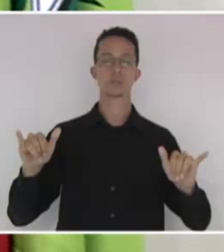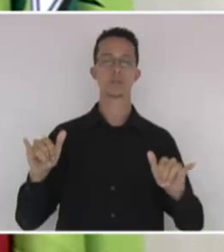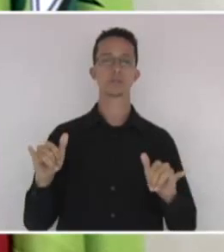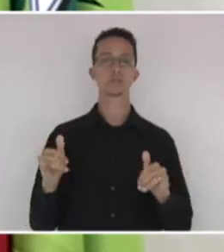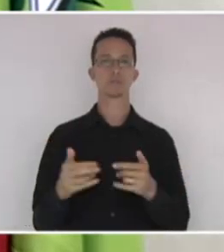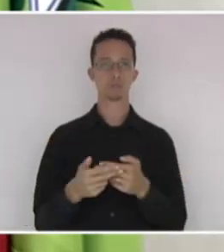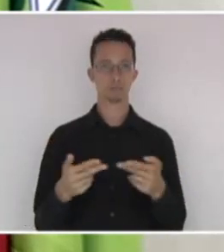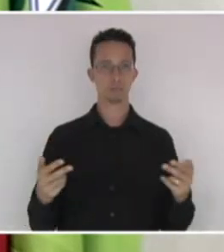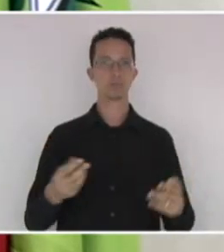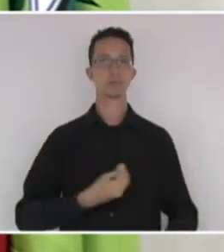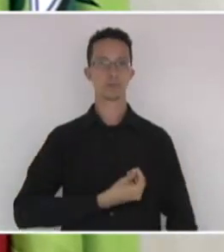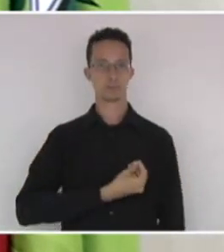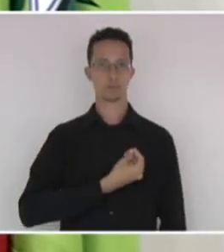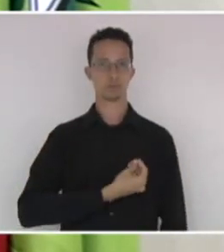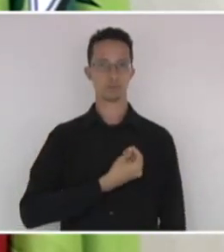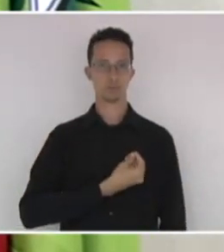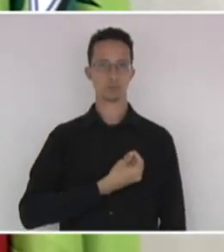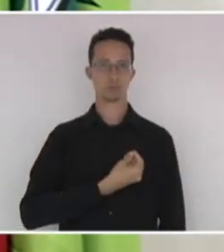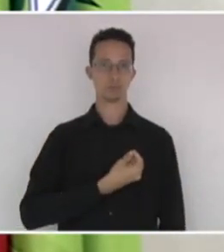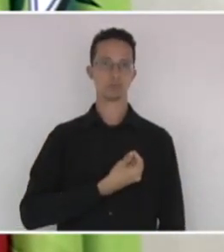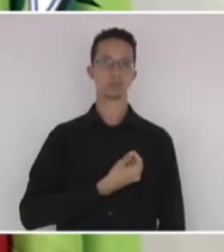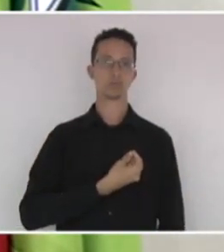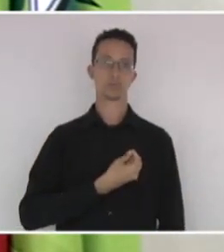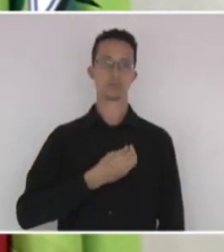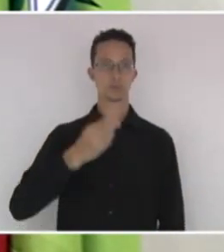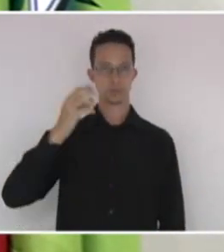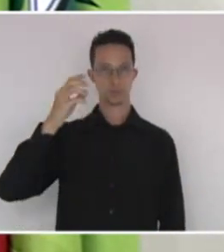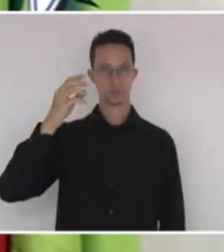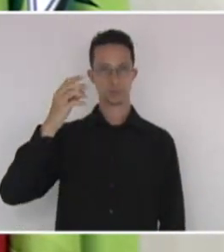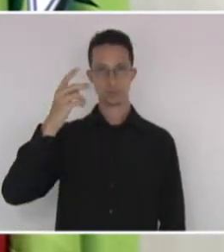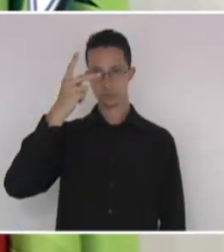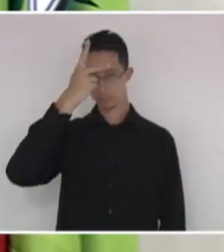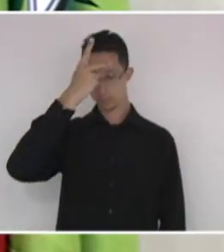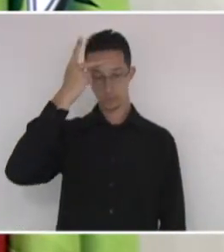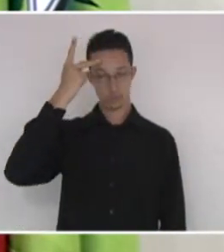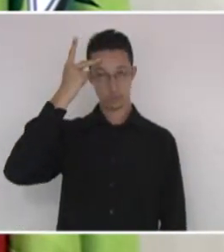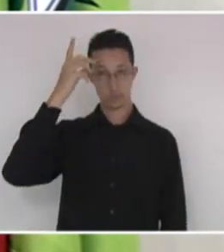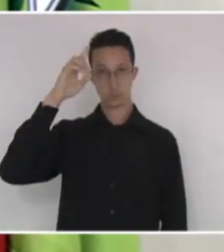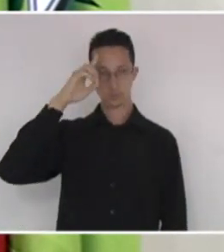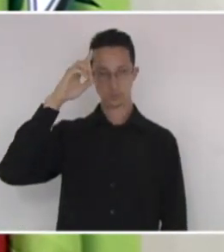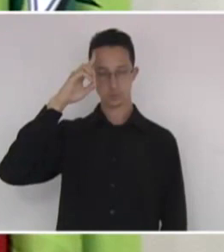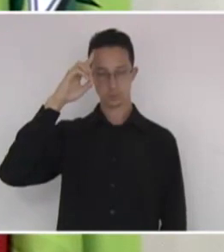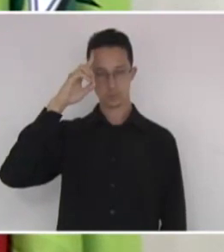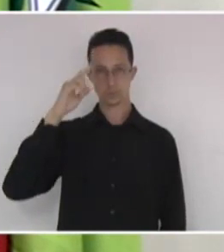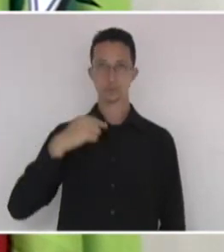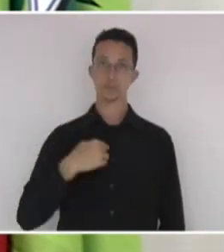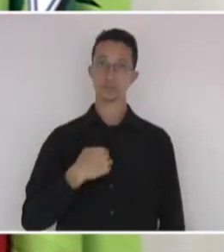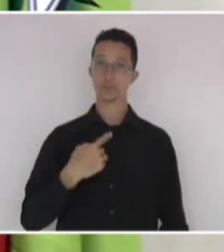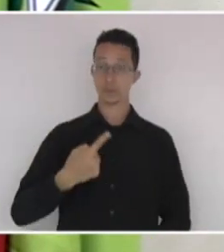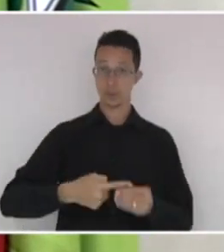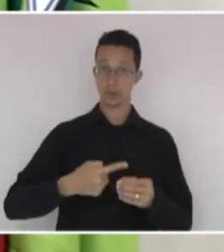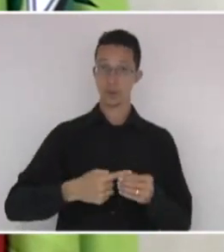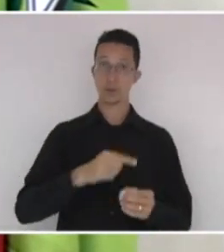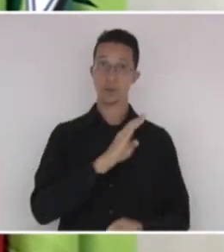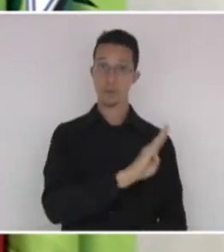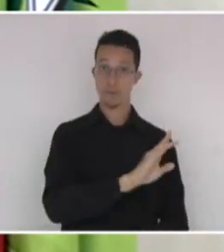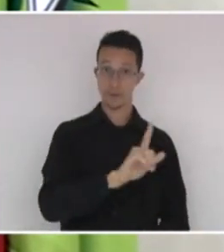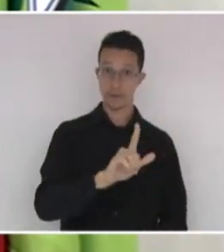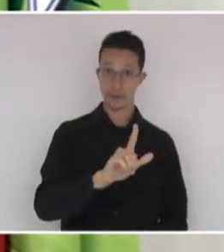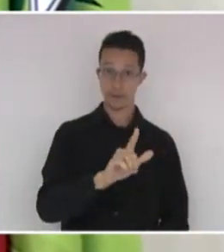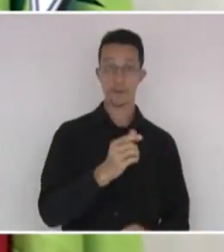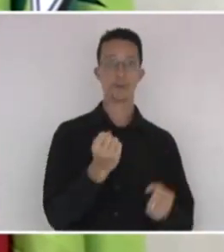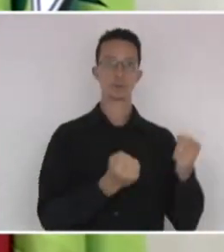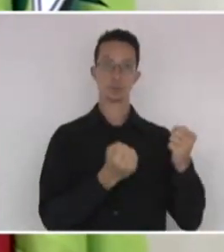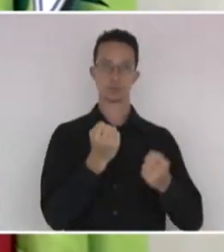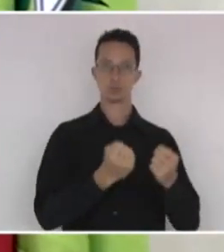estar presente no nosso dia a dia. Eu, pelo menos, venho, deputada Ana Paula, de Blumenau até a capital,